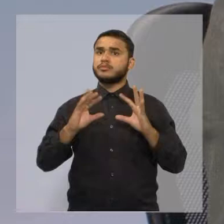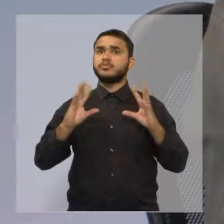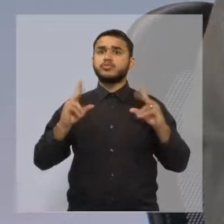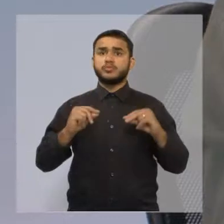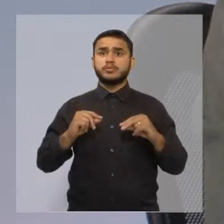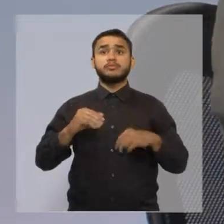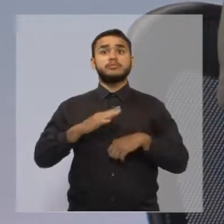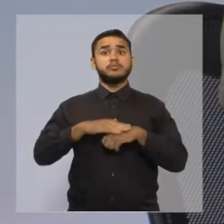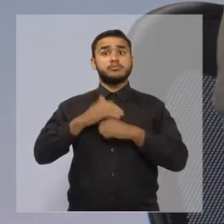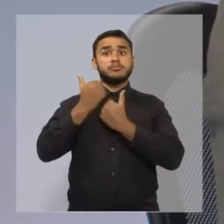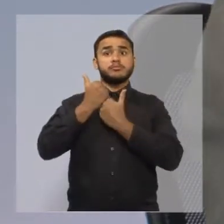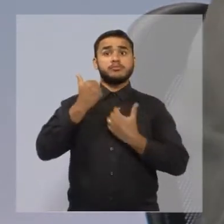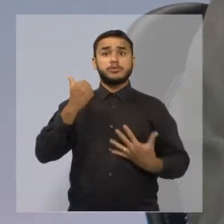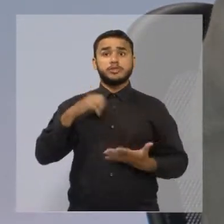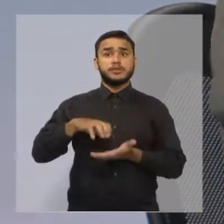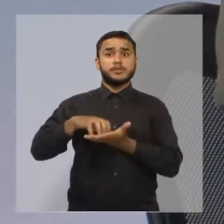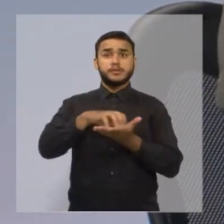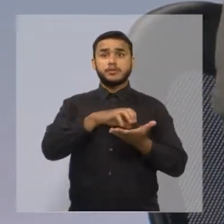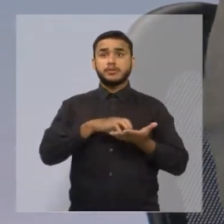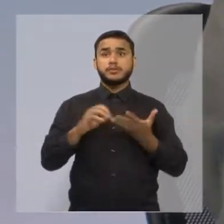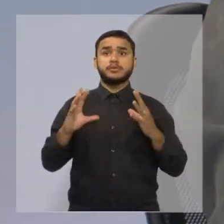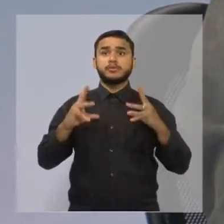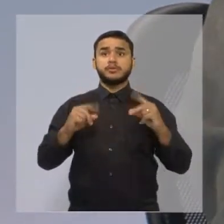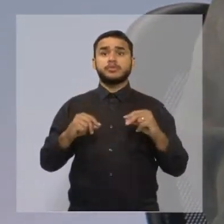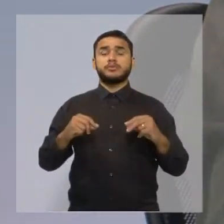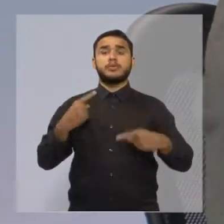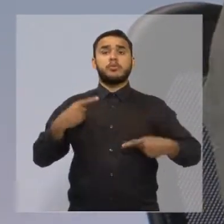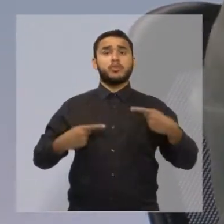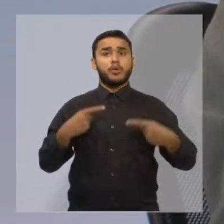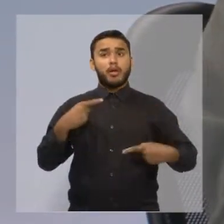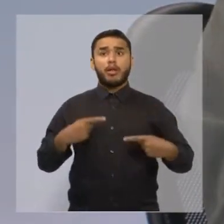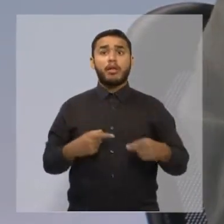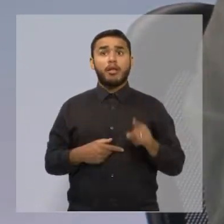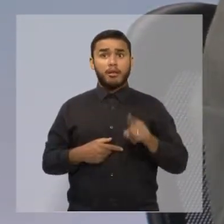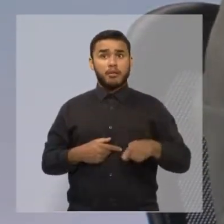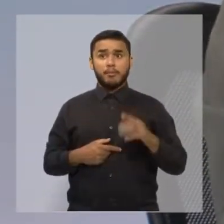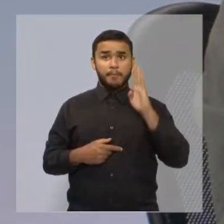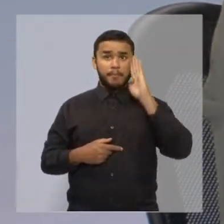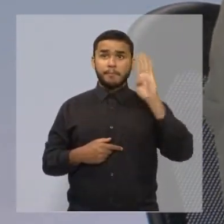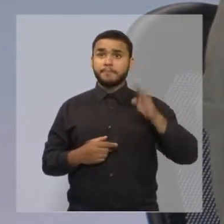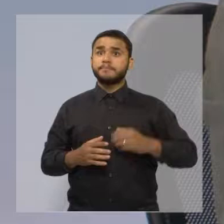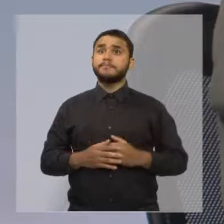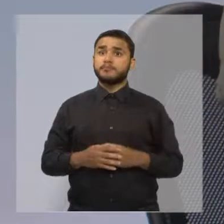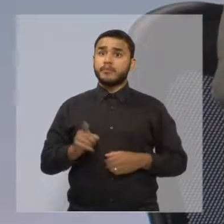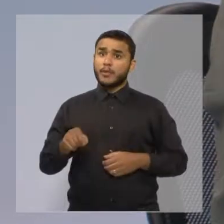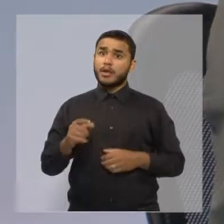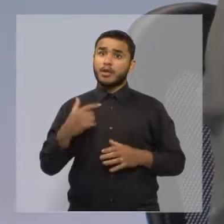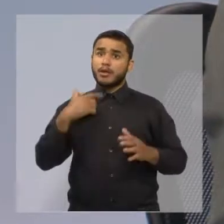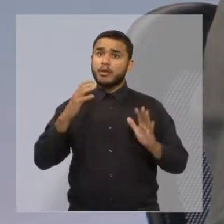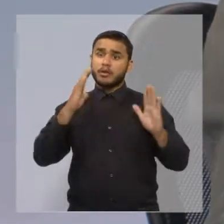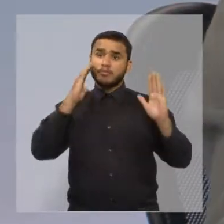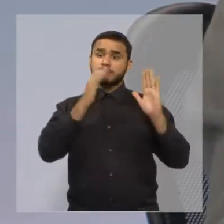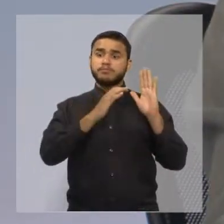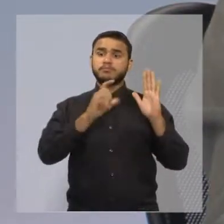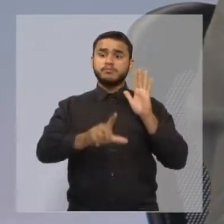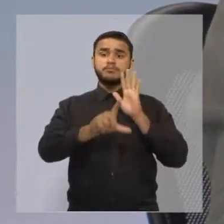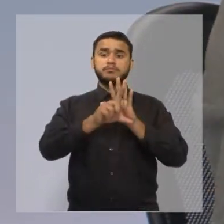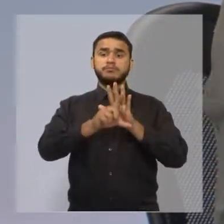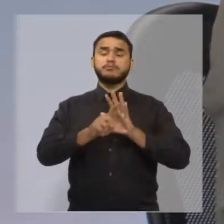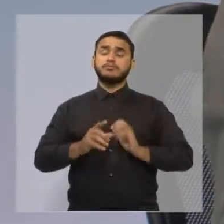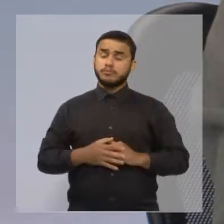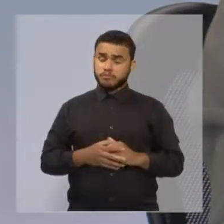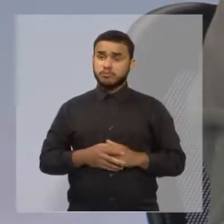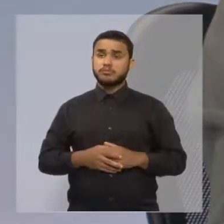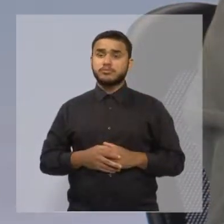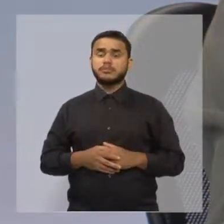agentes públicos e as autoridades que são os operadores e aplicadores da lei. Então, A partir desse princípio, né, o